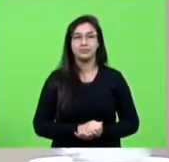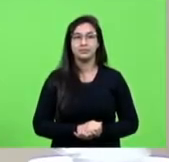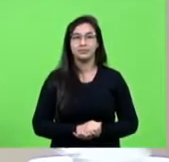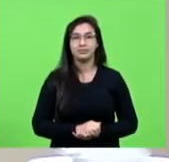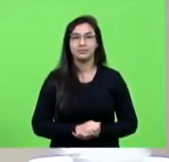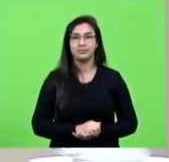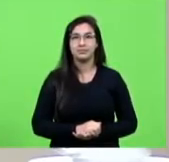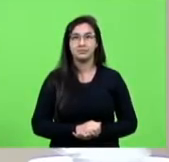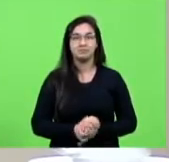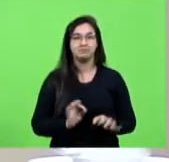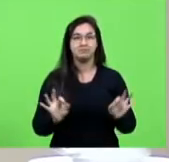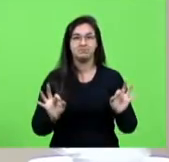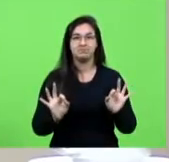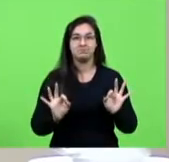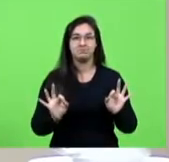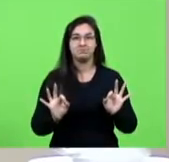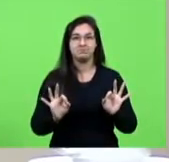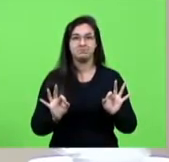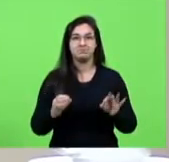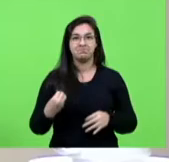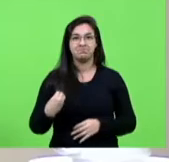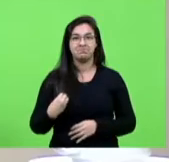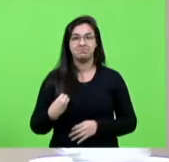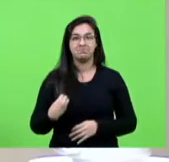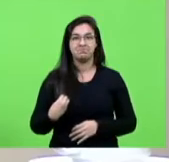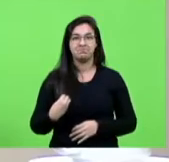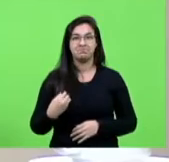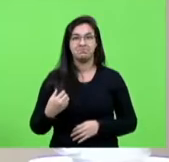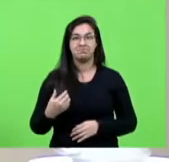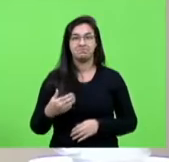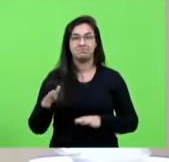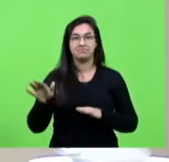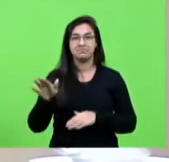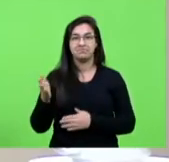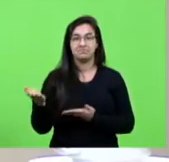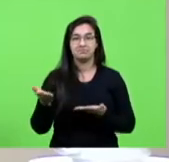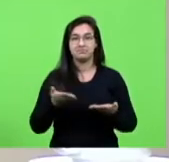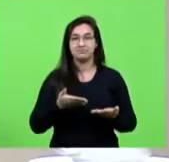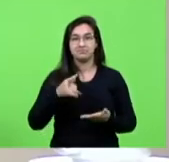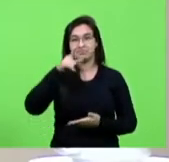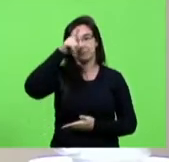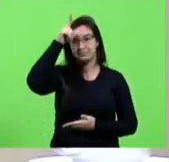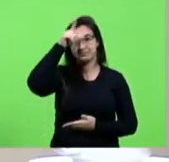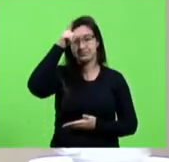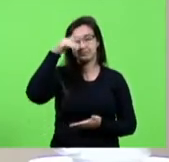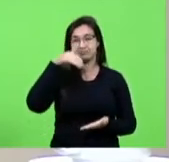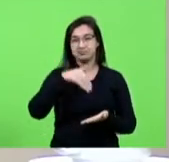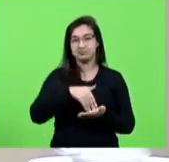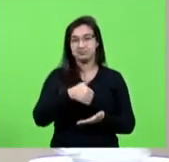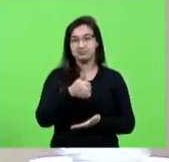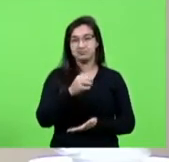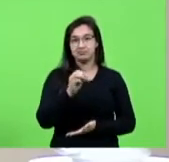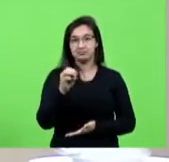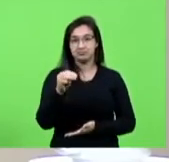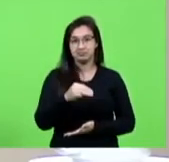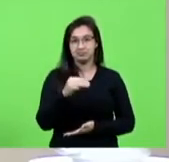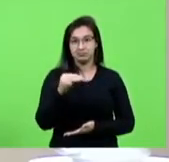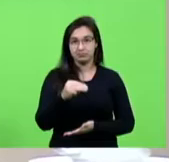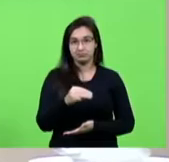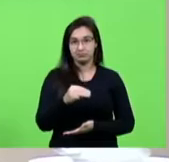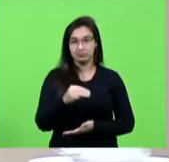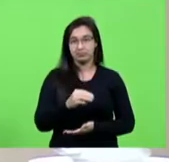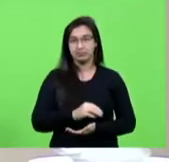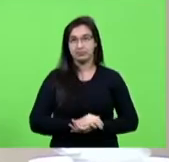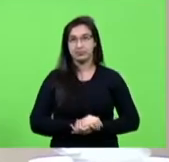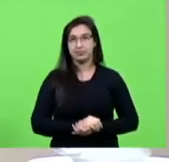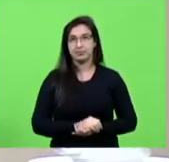Não estando, eu chamo o deputado Sargento Lima por 10 minutos. Vossa Excelência terá 10